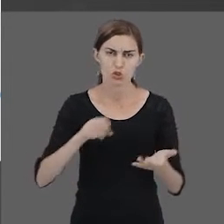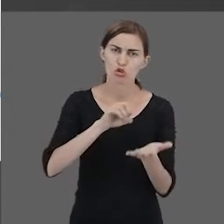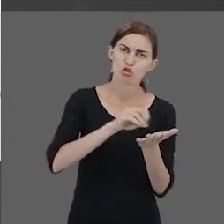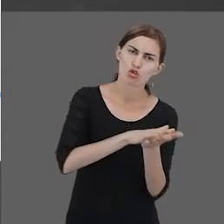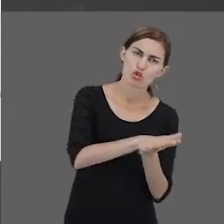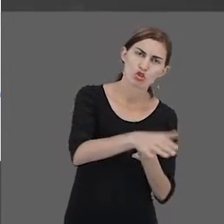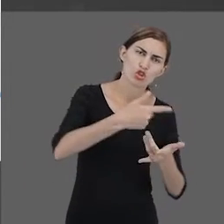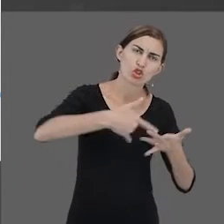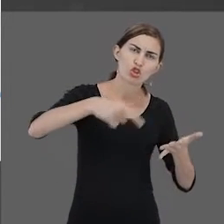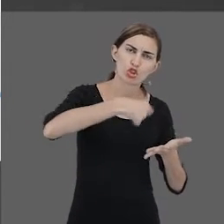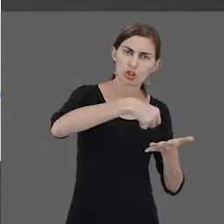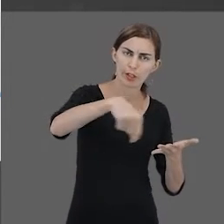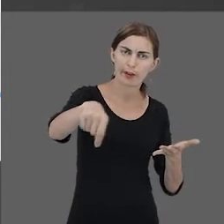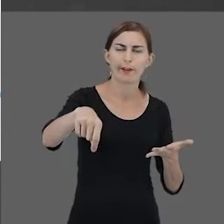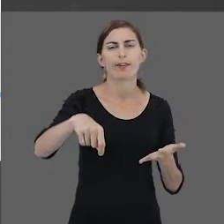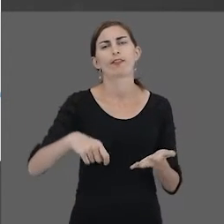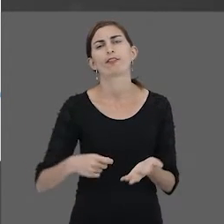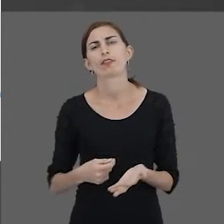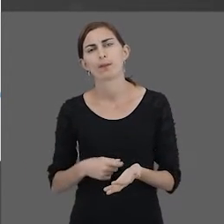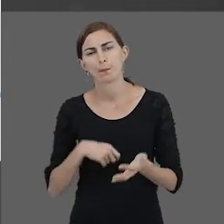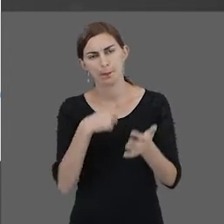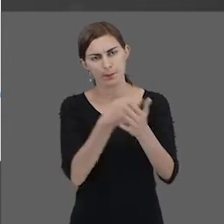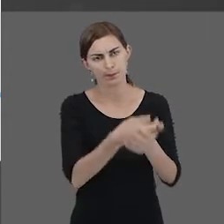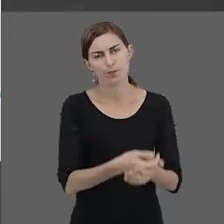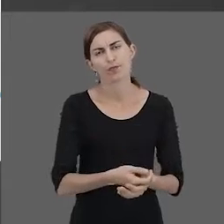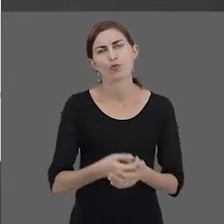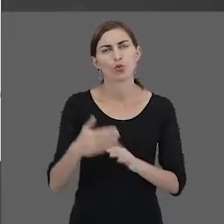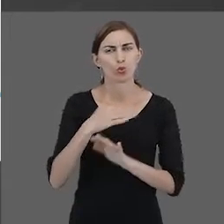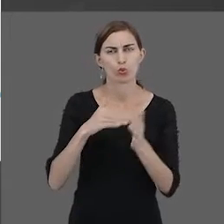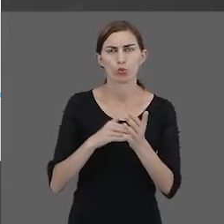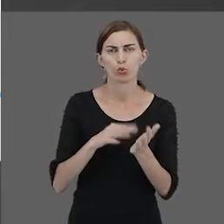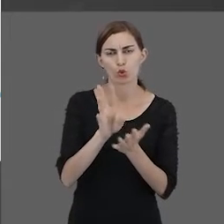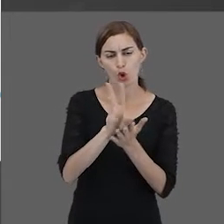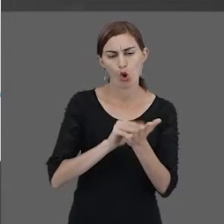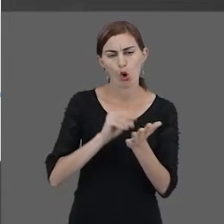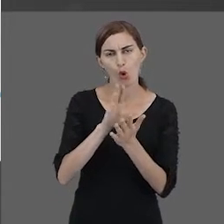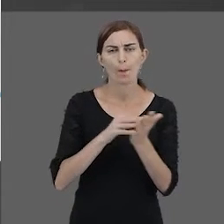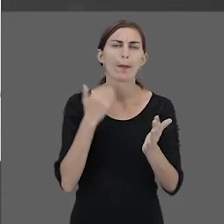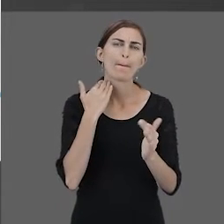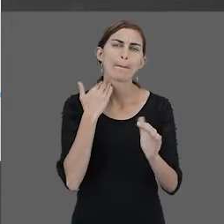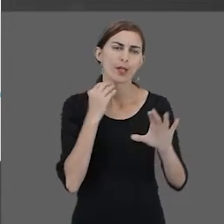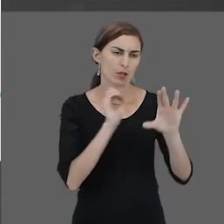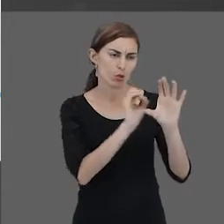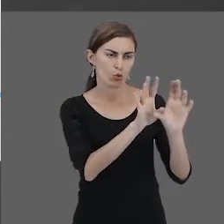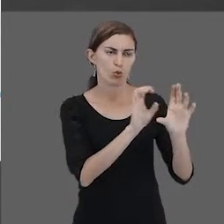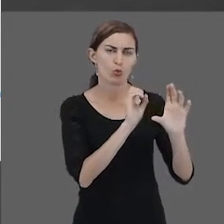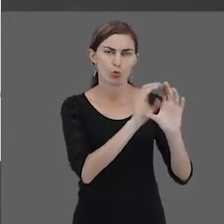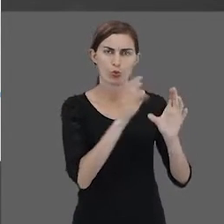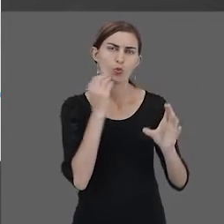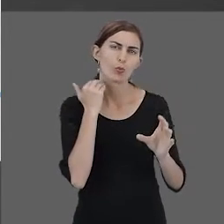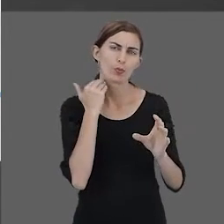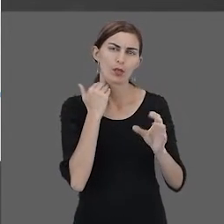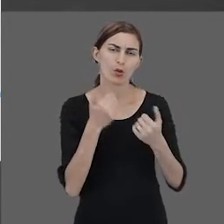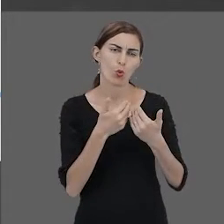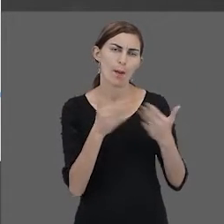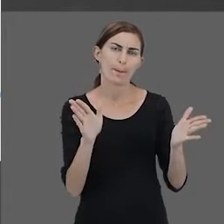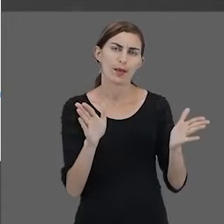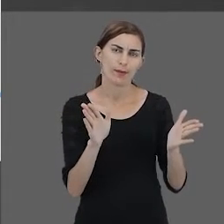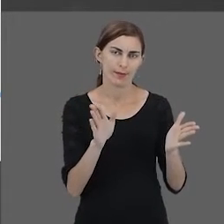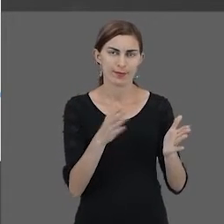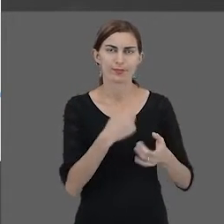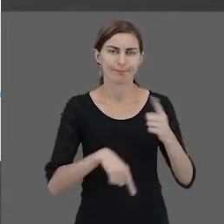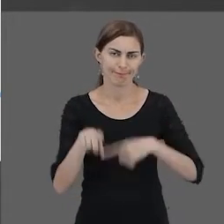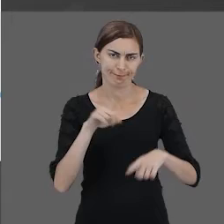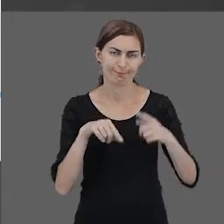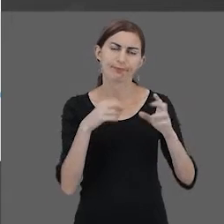cheques nominativos emitidos para o pagamento. Cópias dos extratos bancários feitos em conta específica aberta em nome da unidade